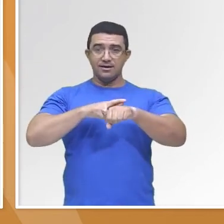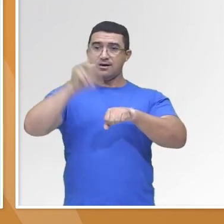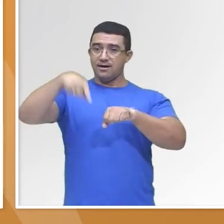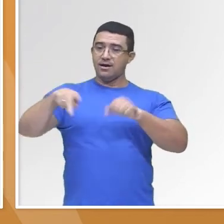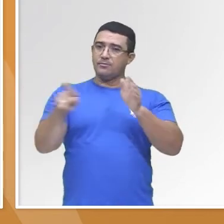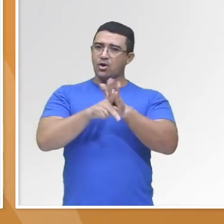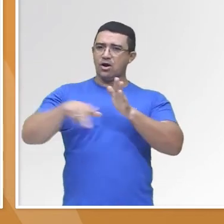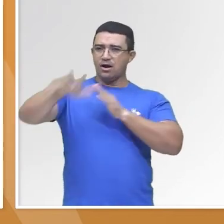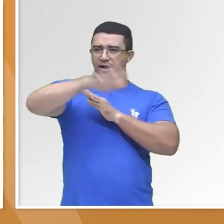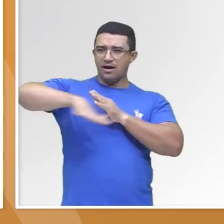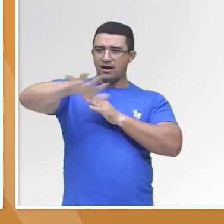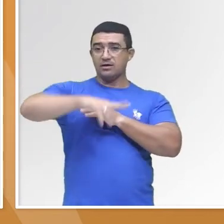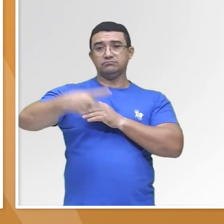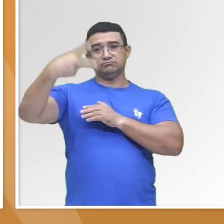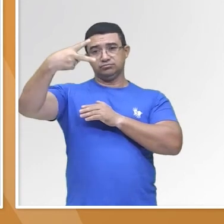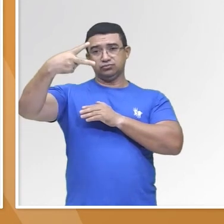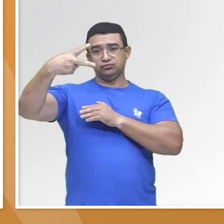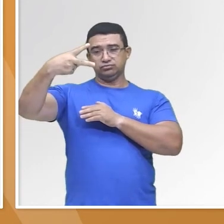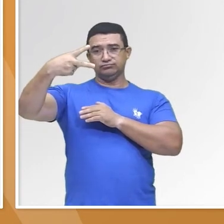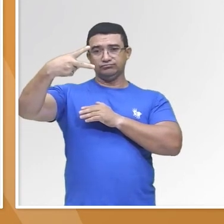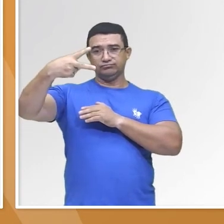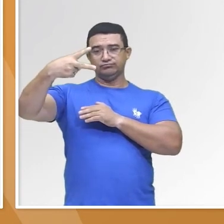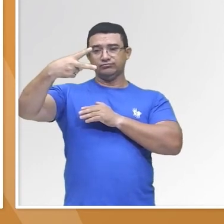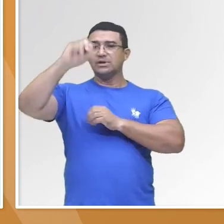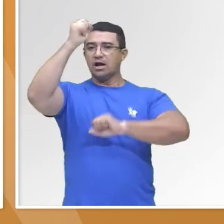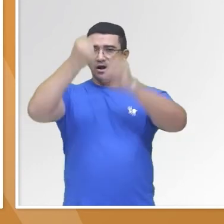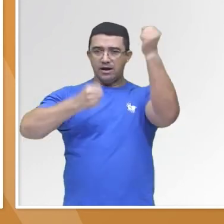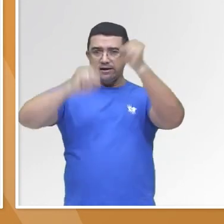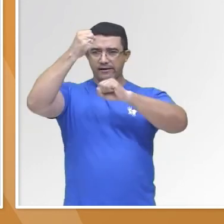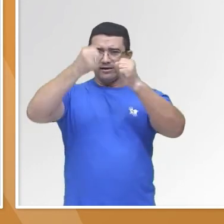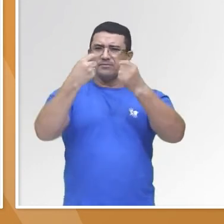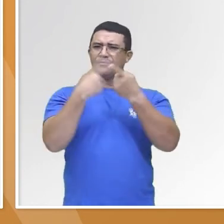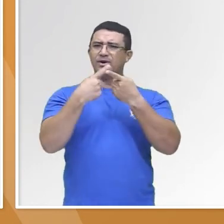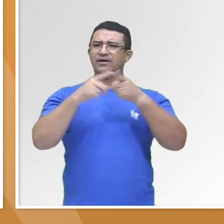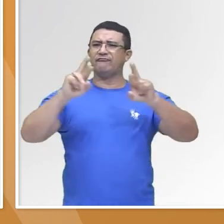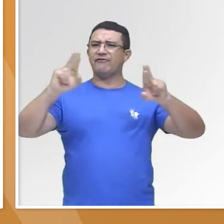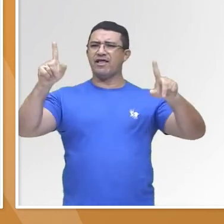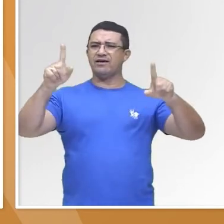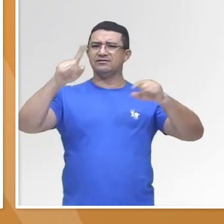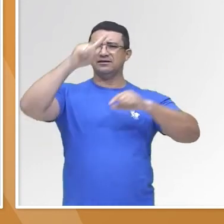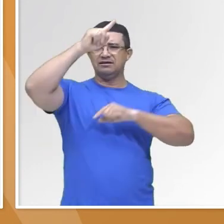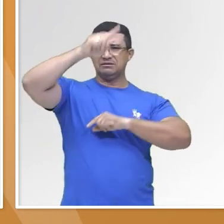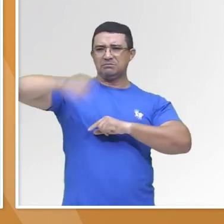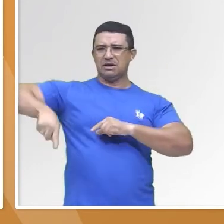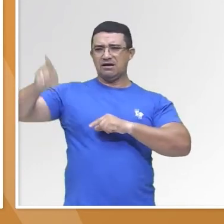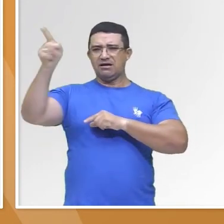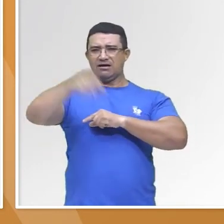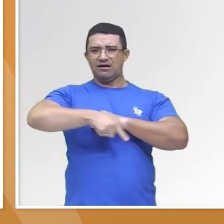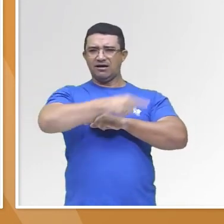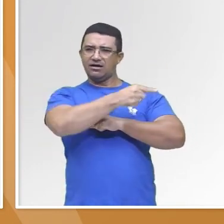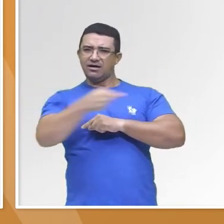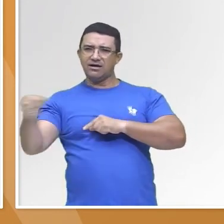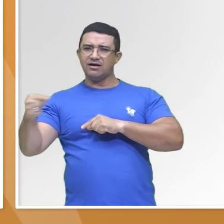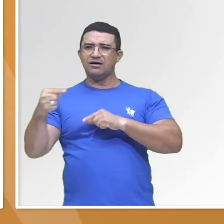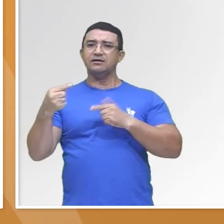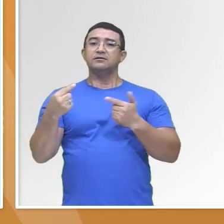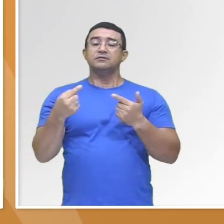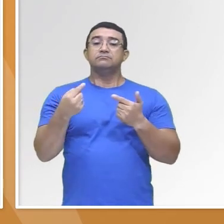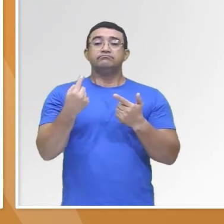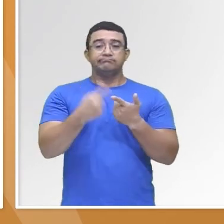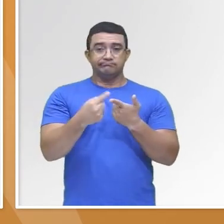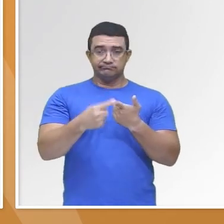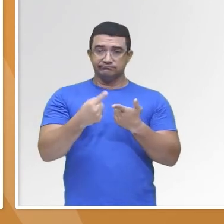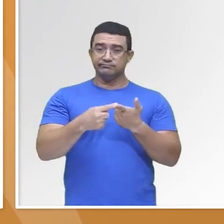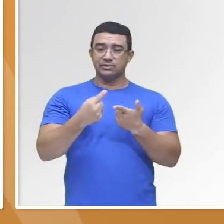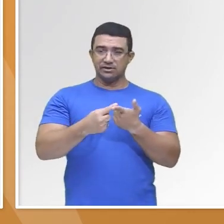que essas linhas estão muito diferentes aí umas das outras, né? Por quê? Porque o setor primário, né, essas atividades de agricultura